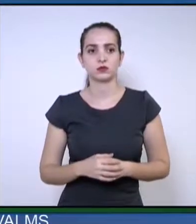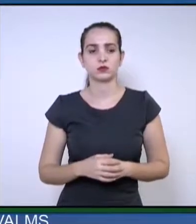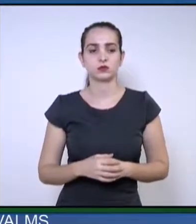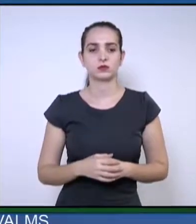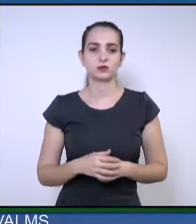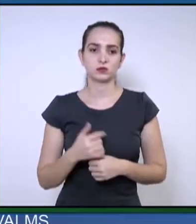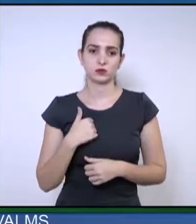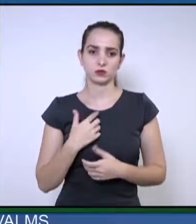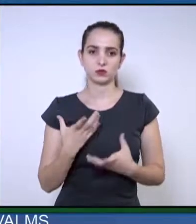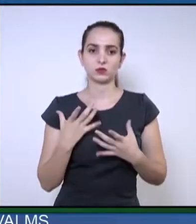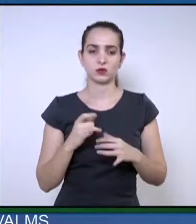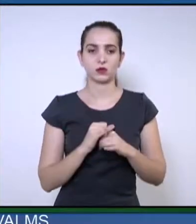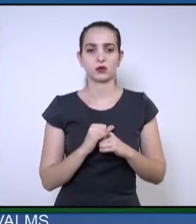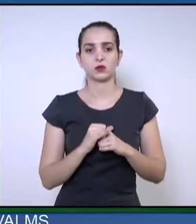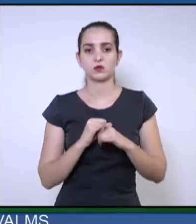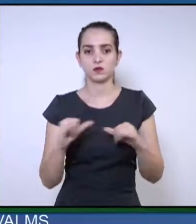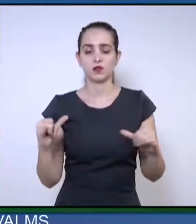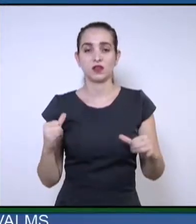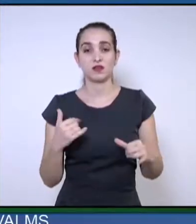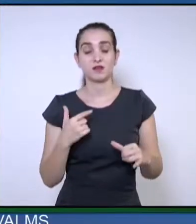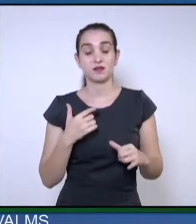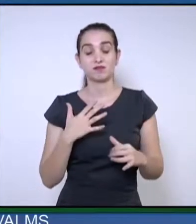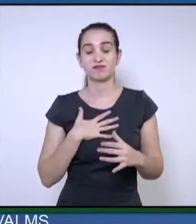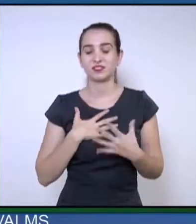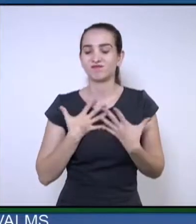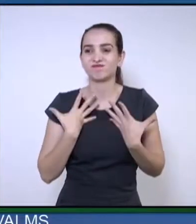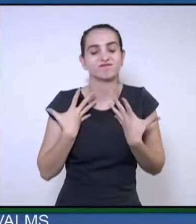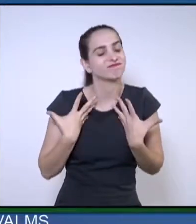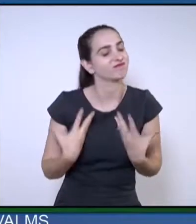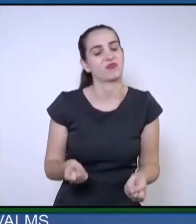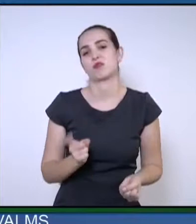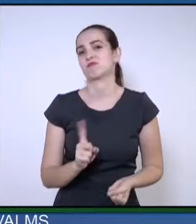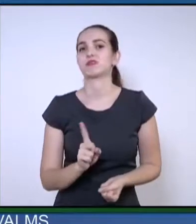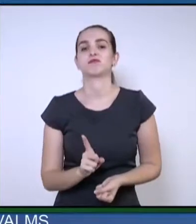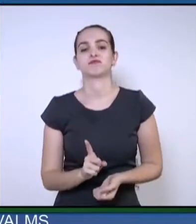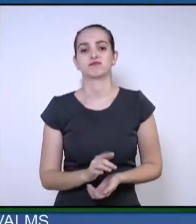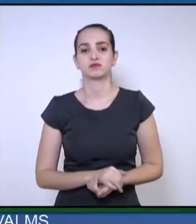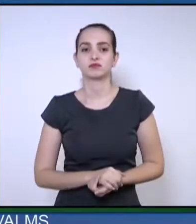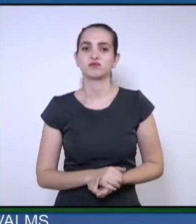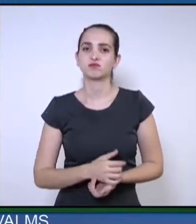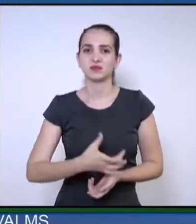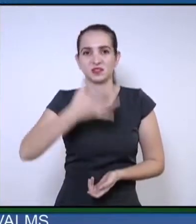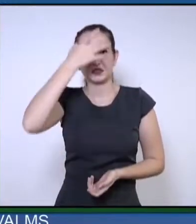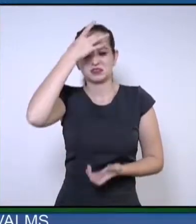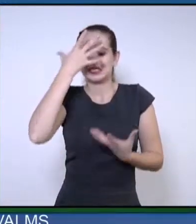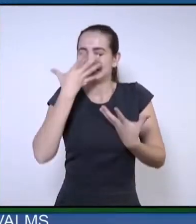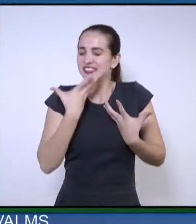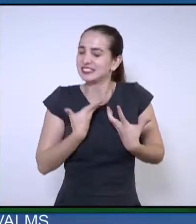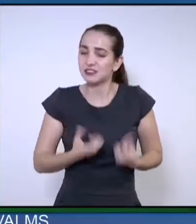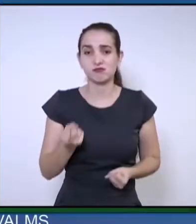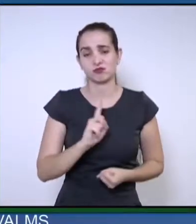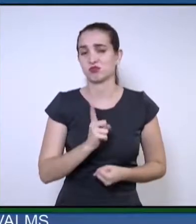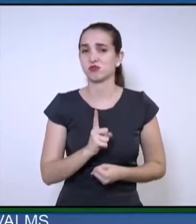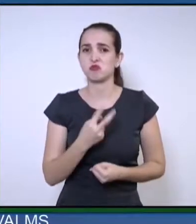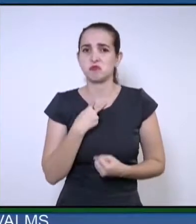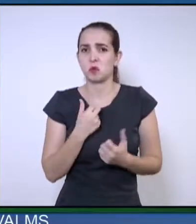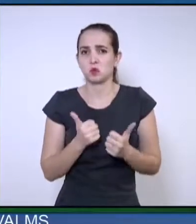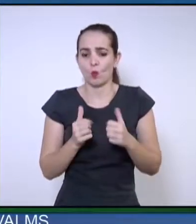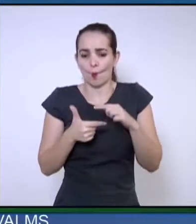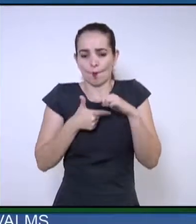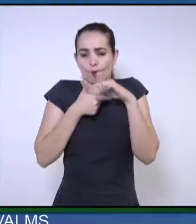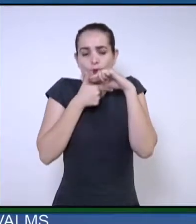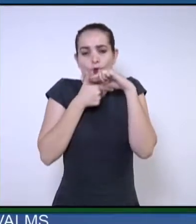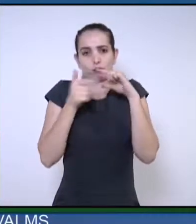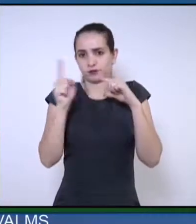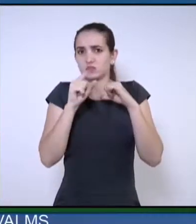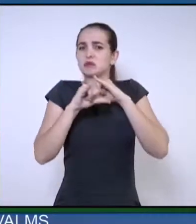parte, expressar a minha indignação. Indignação é uma coisa que não deve ser contida, porque é